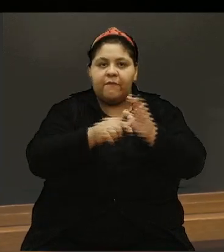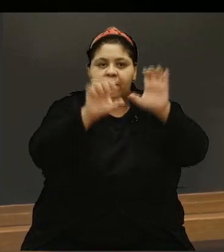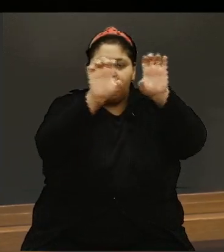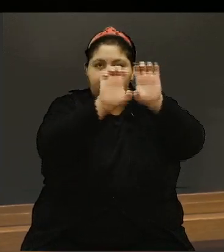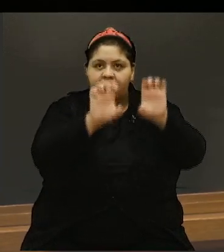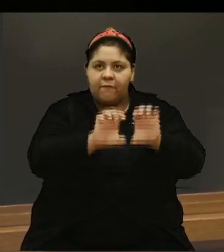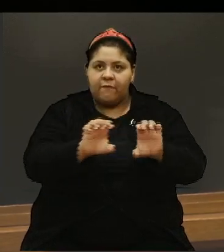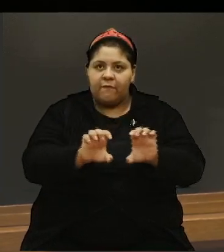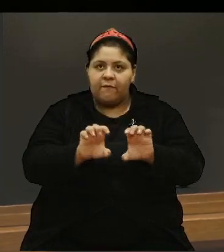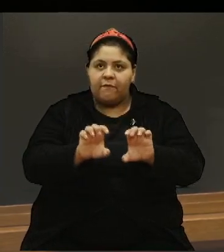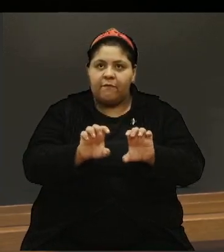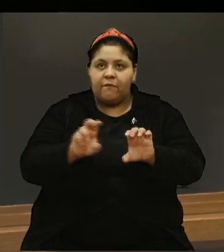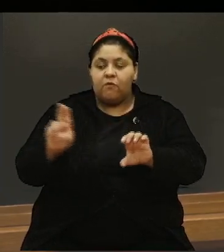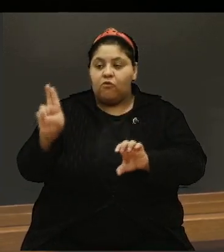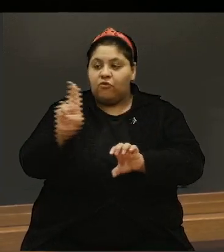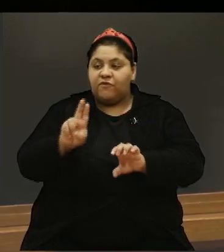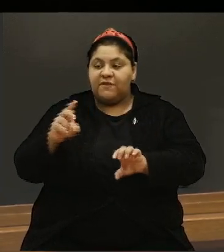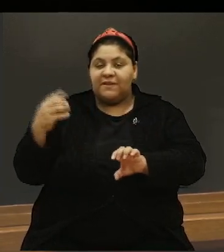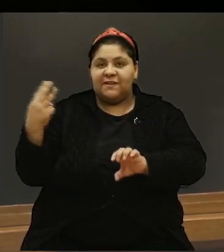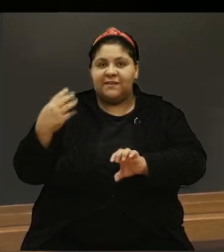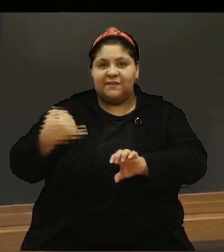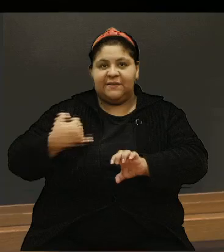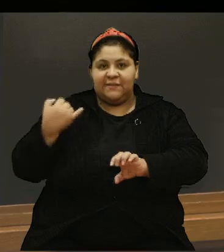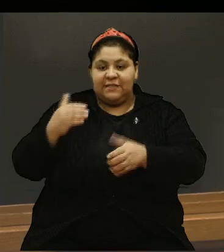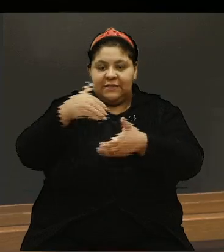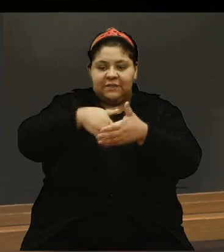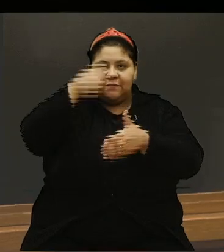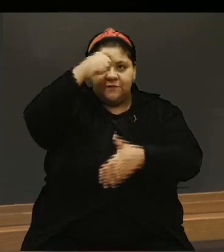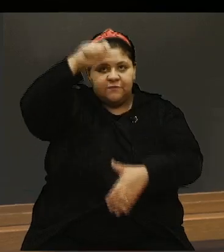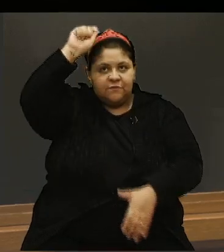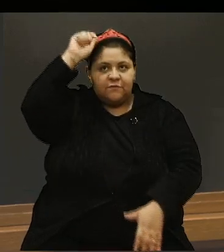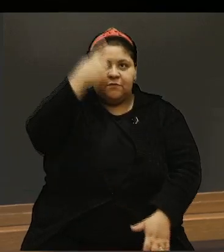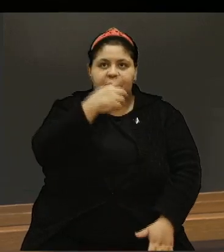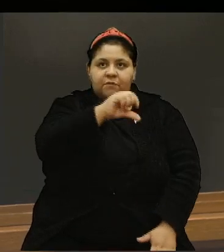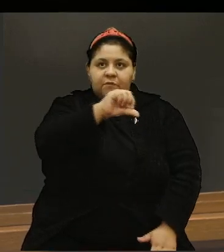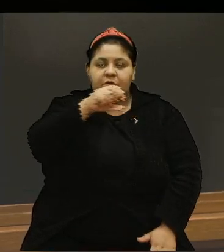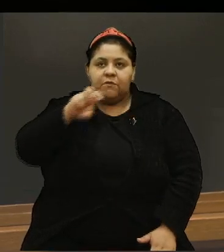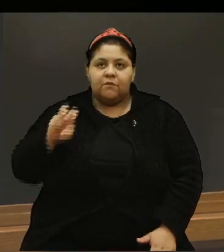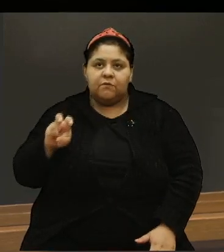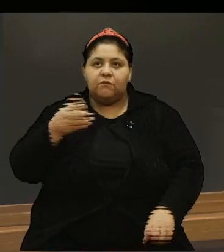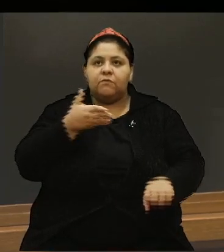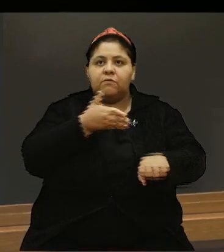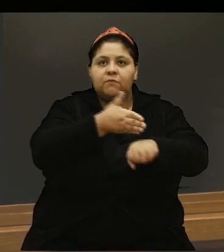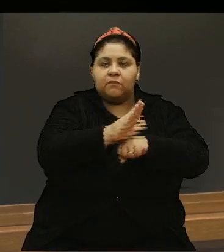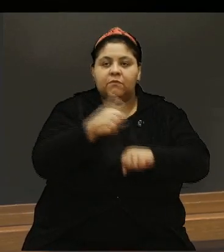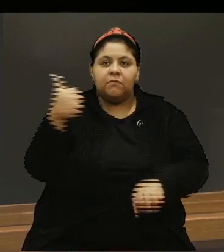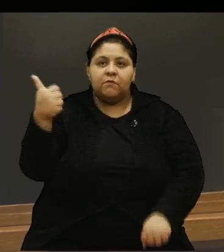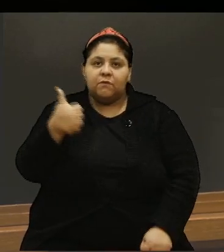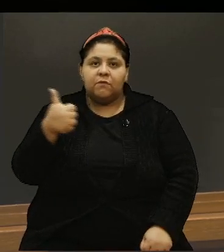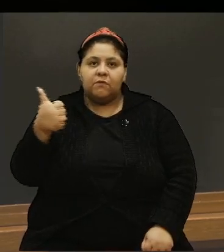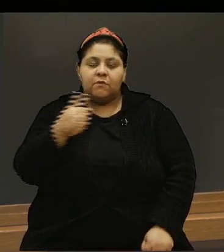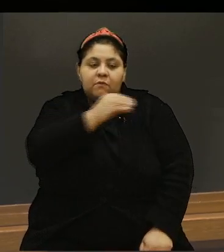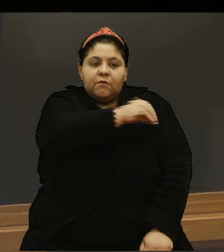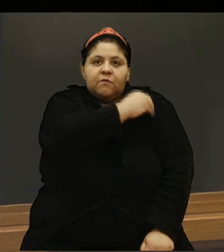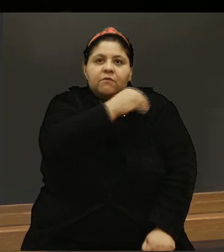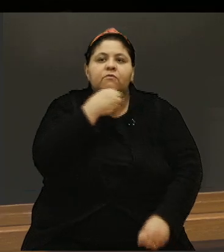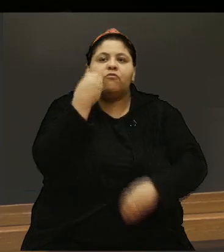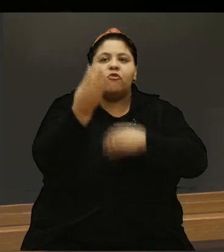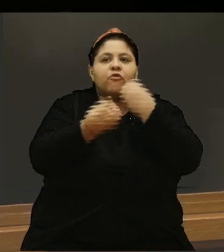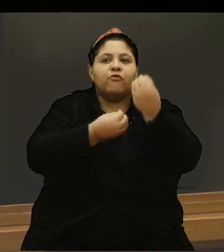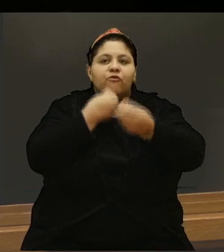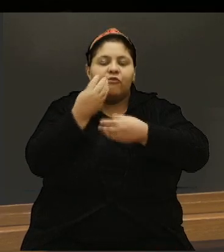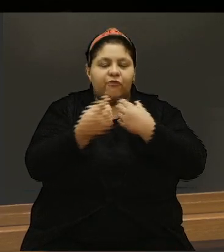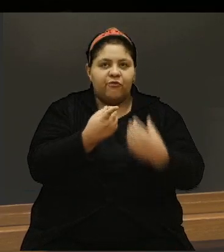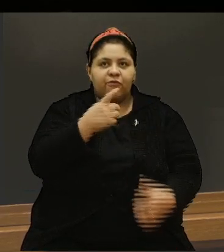como Universidade da Terceira Idade, na UCS. Em 1995, participou da primeira oficina de poesia e crônica e,